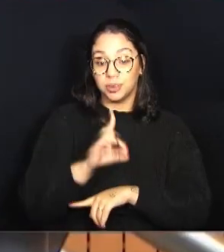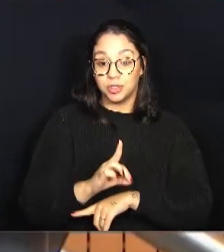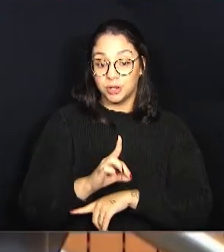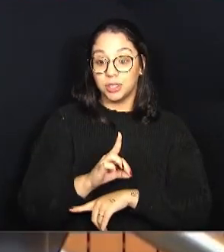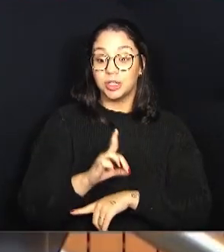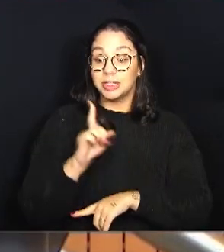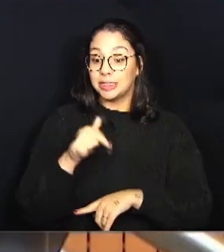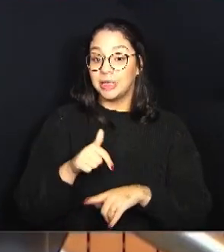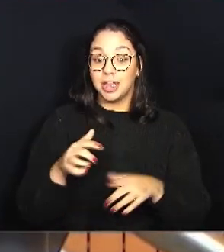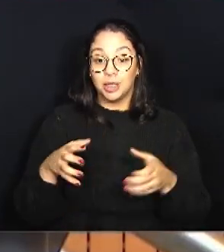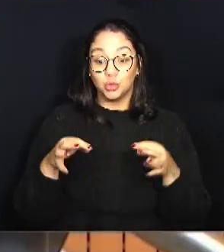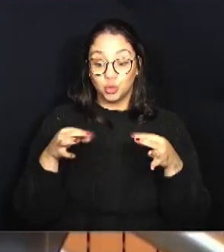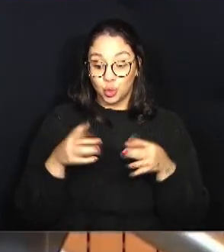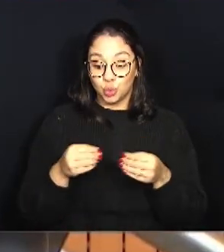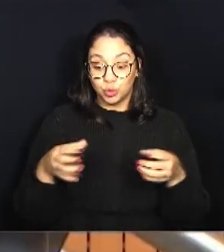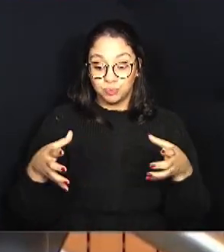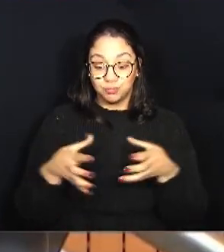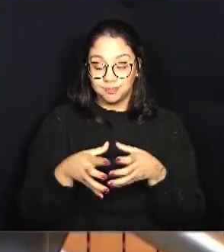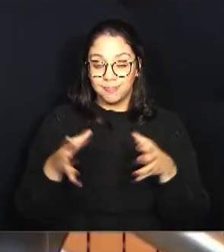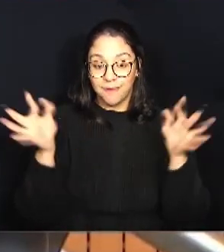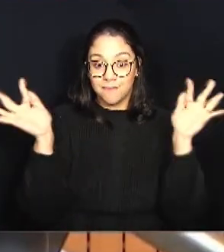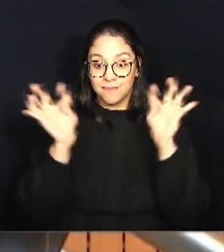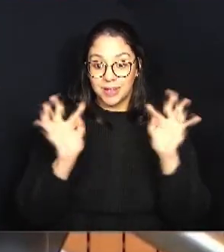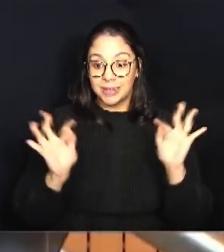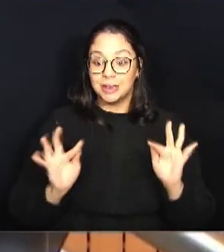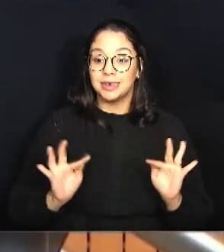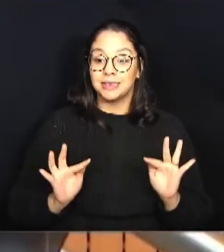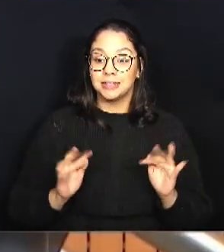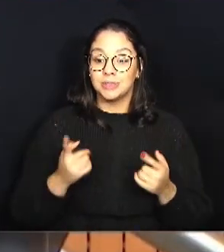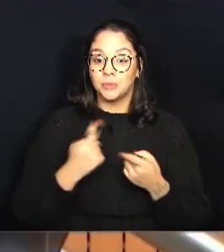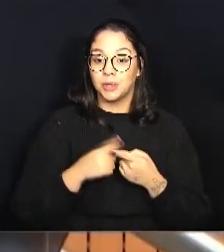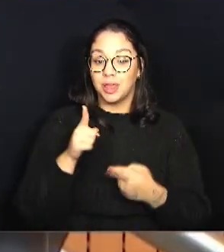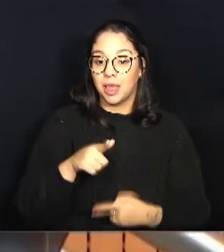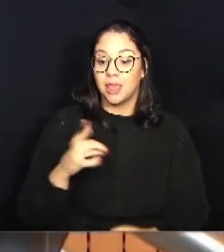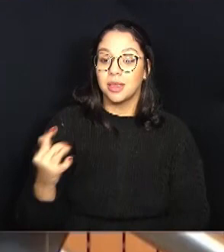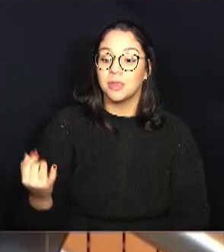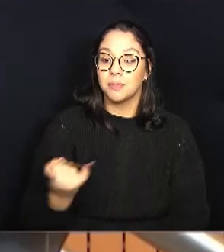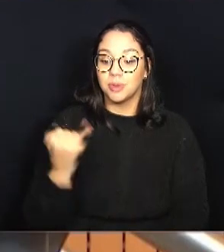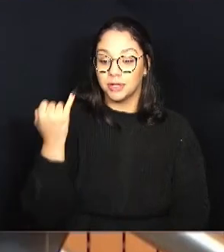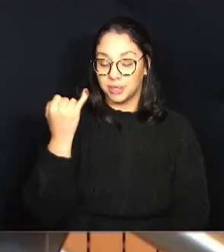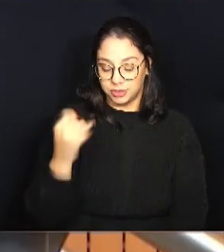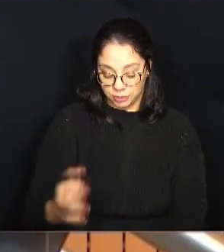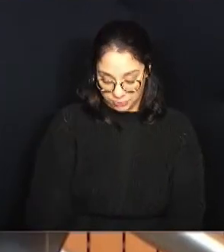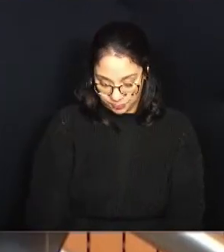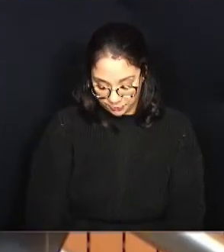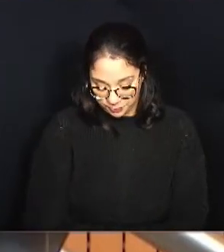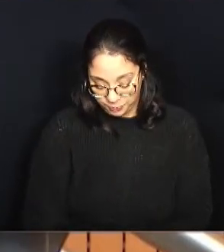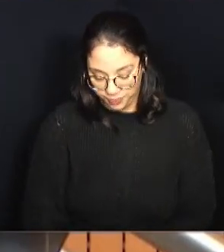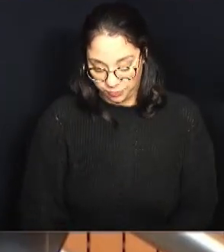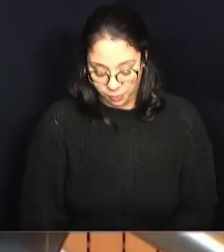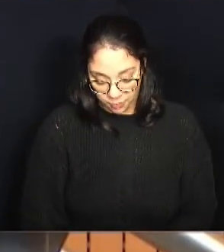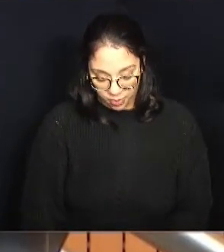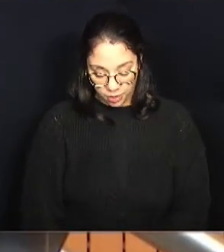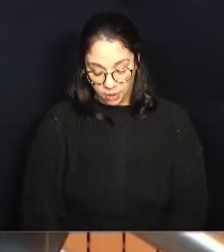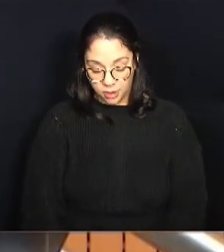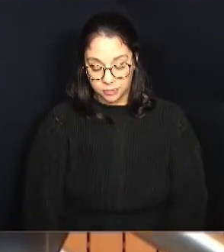todo mundo feliz por essa importante, né, ação para o